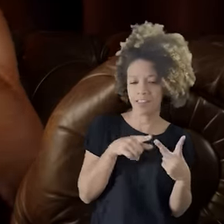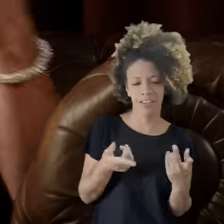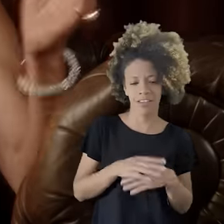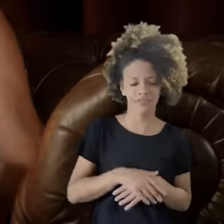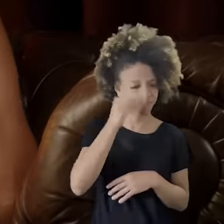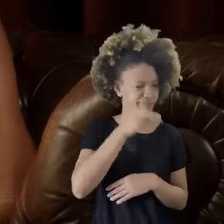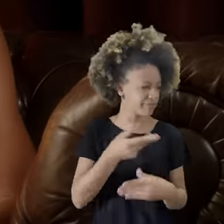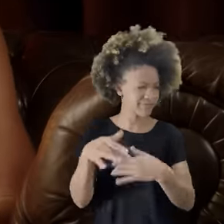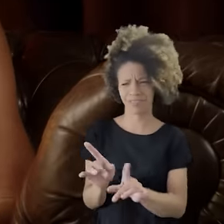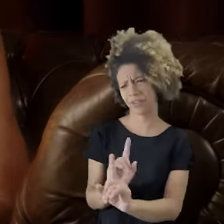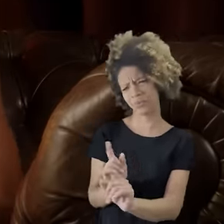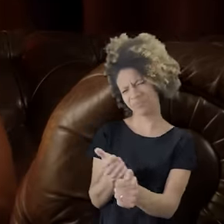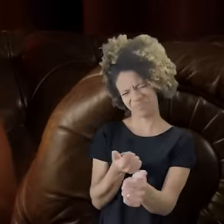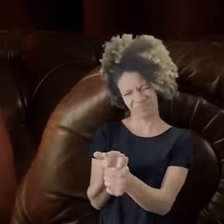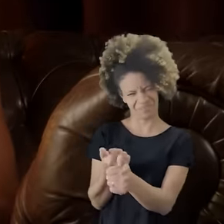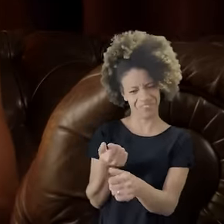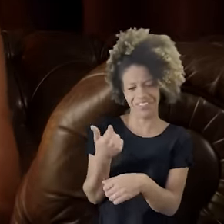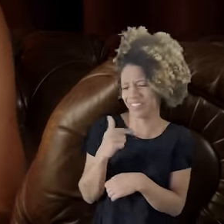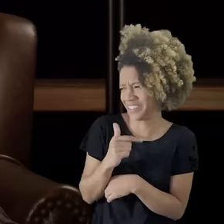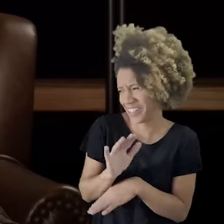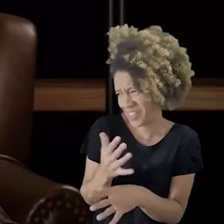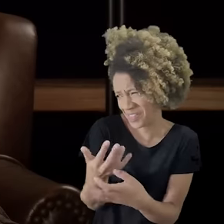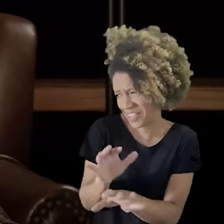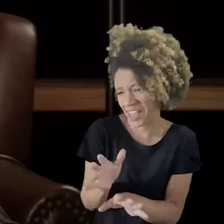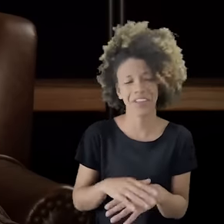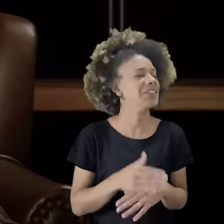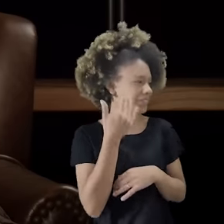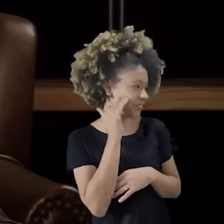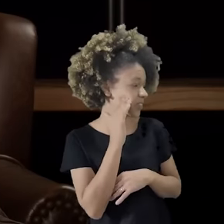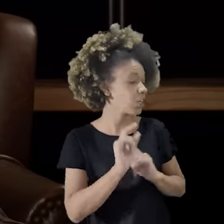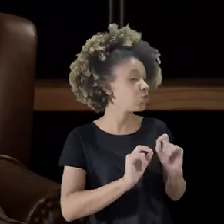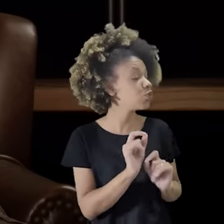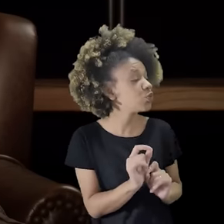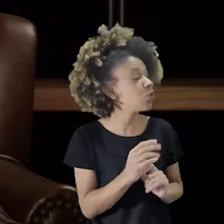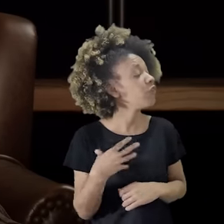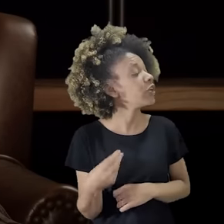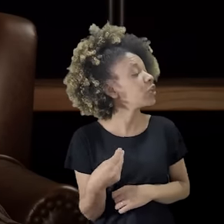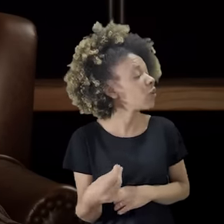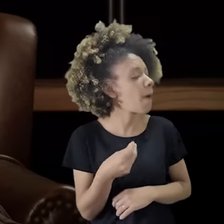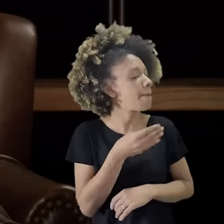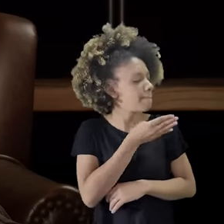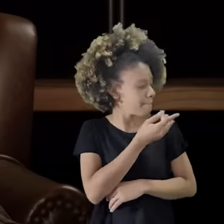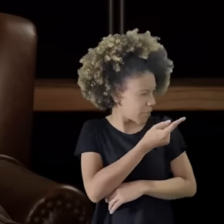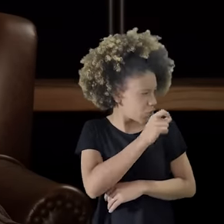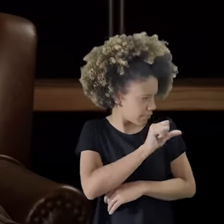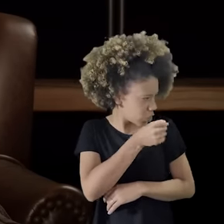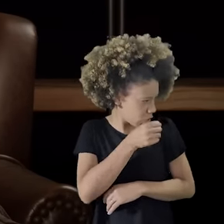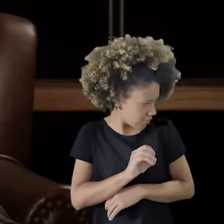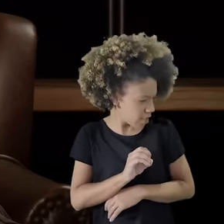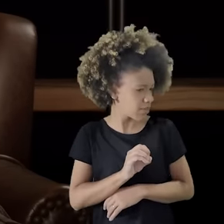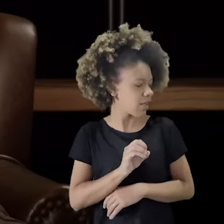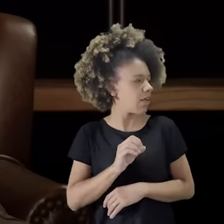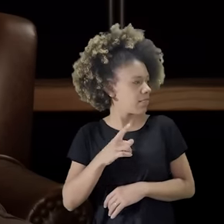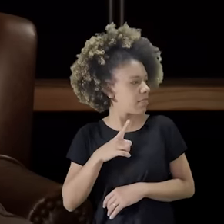também aí acabou dando certo falei não meu amigo entendi me fala da coisa do filho foi nos anos 80 que você resolveu ter filho porque